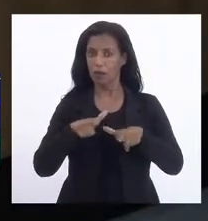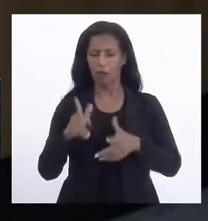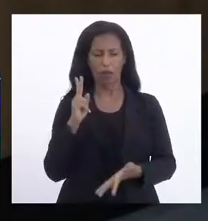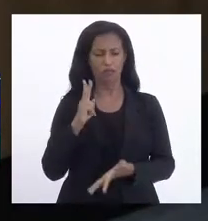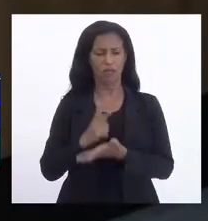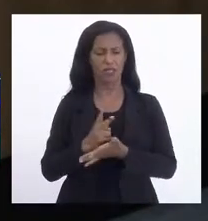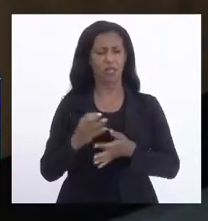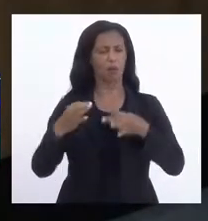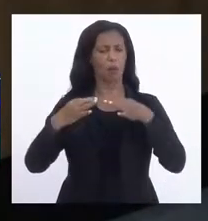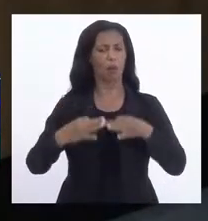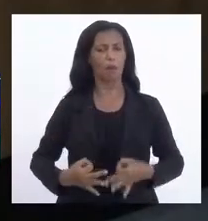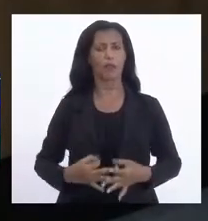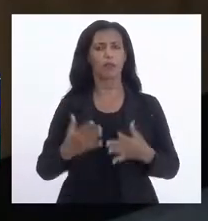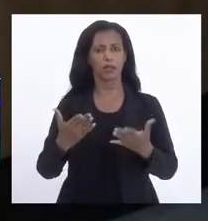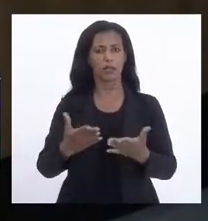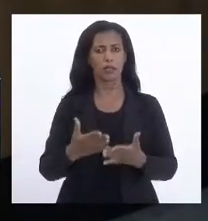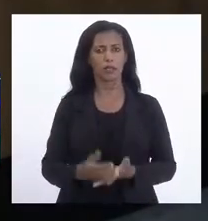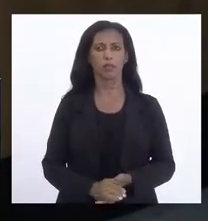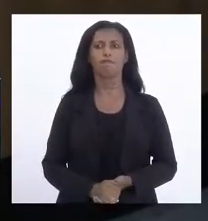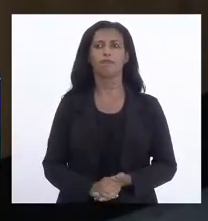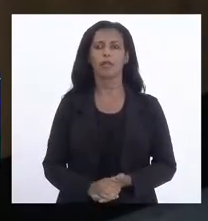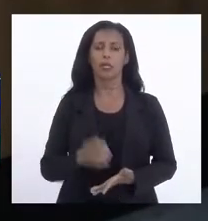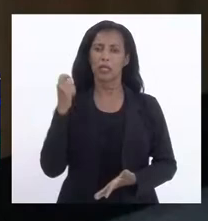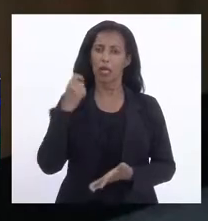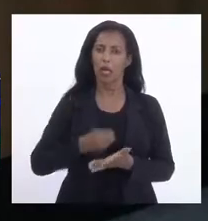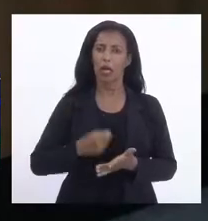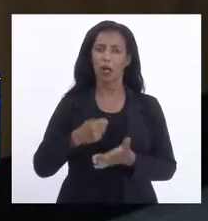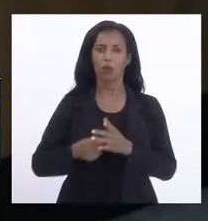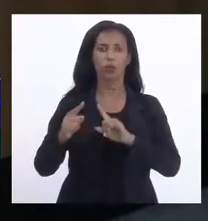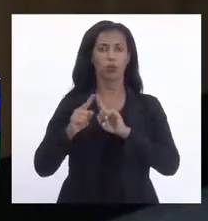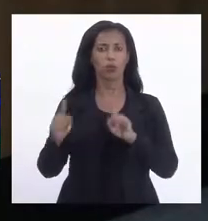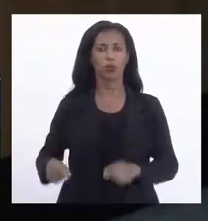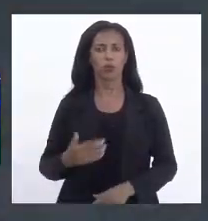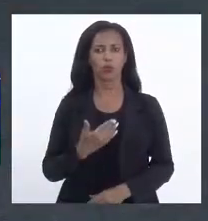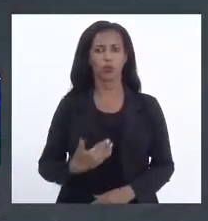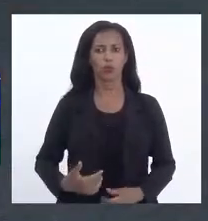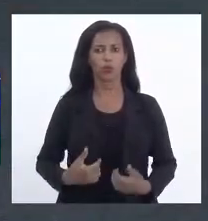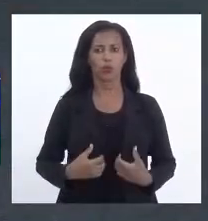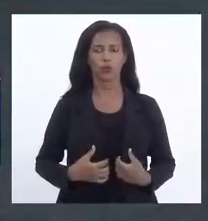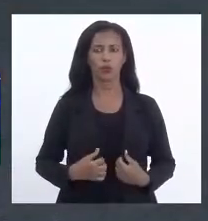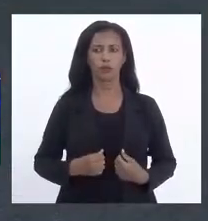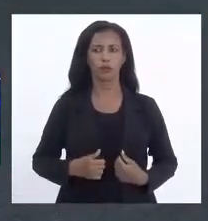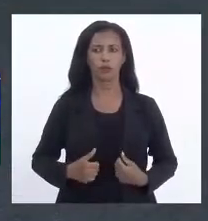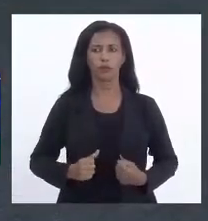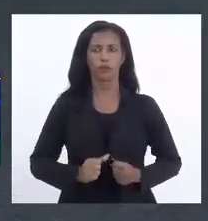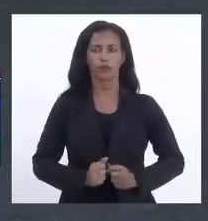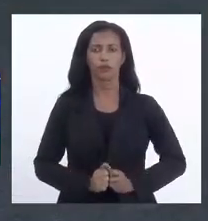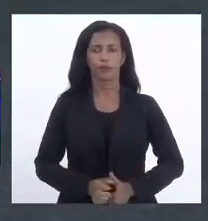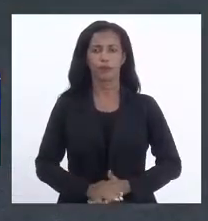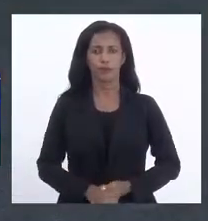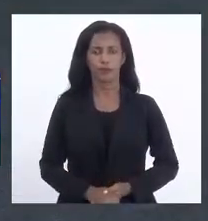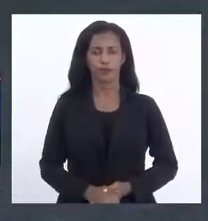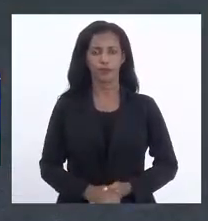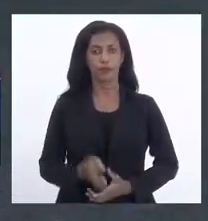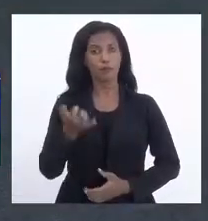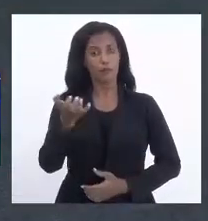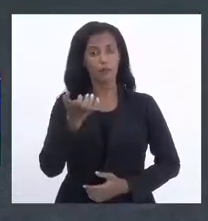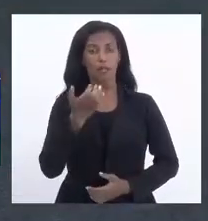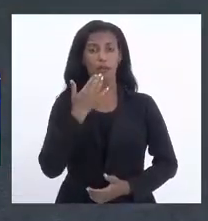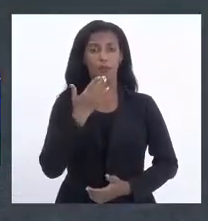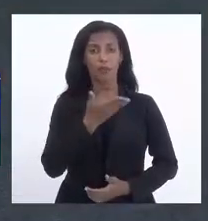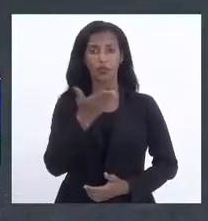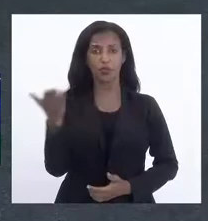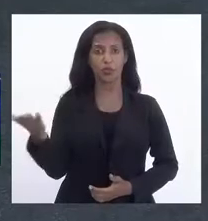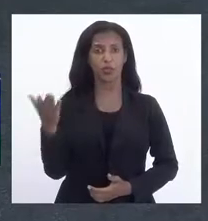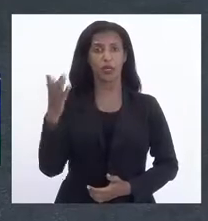muito pontual e precisa nas observações e na luta em prol do concurso público. E aí, me encerrando, presidente, quero pedir então